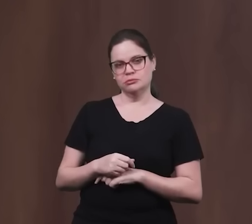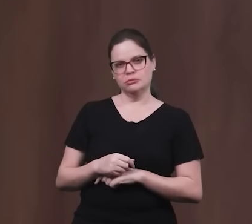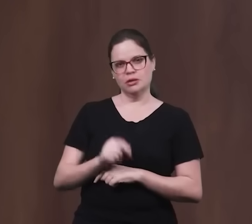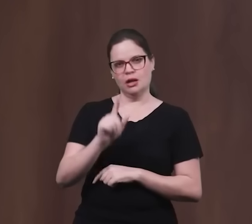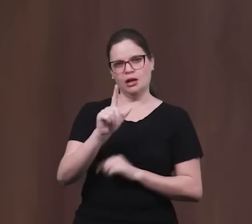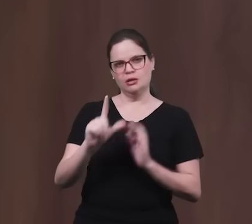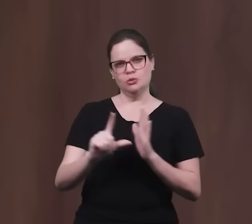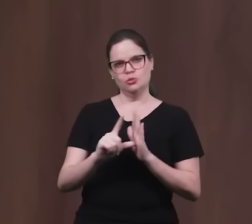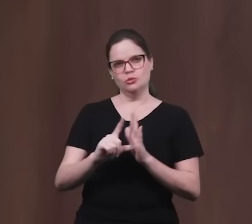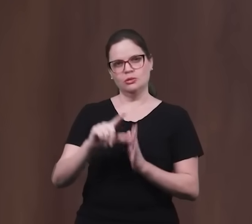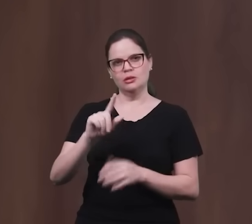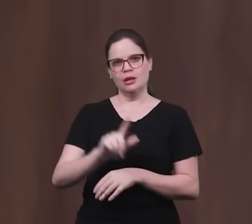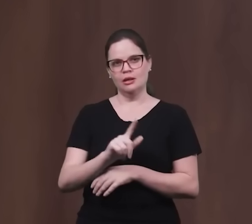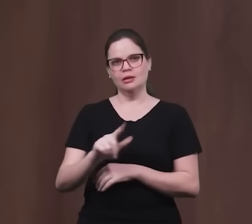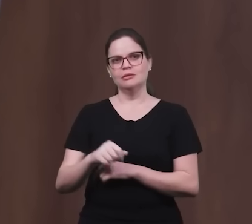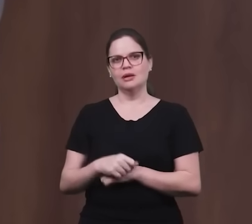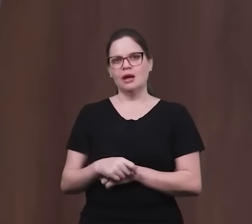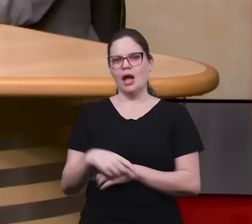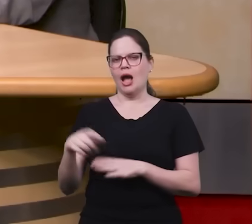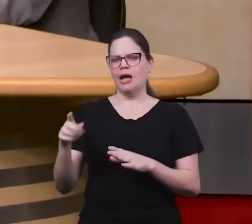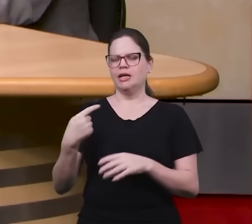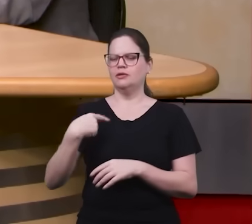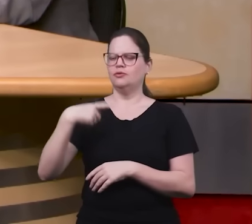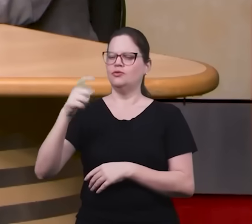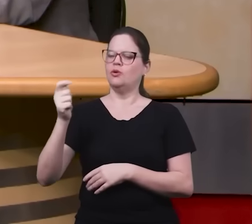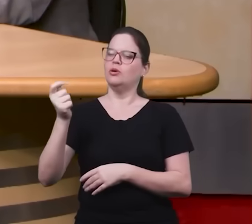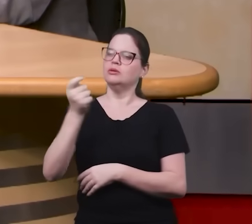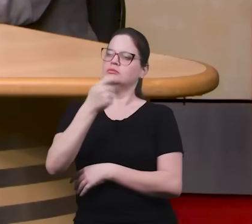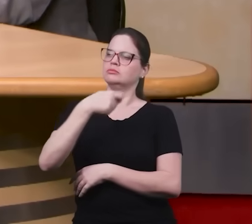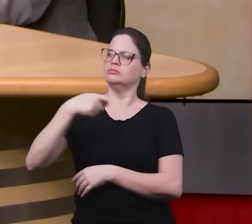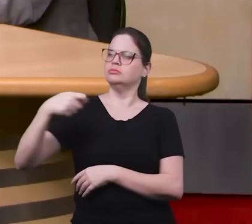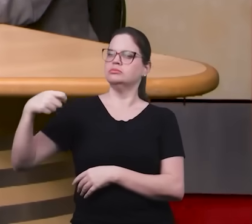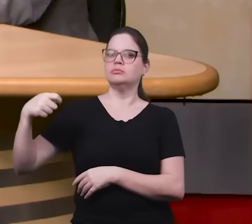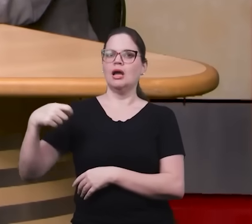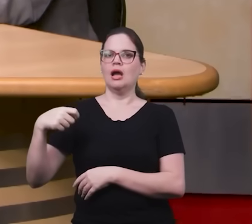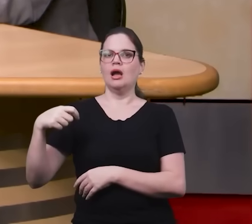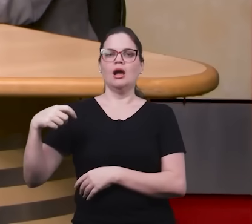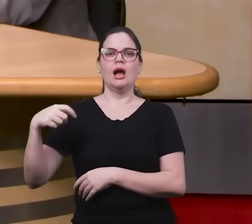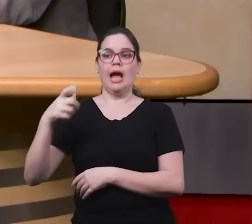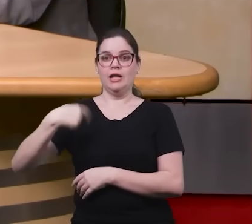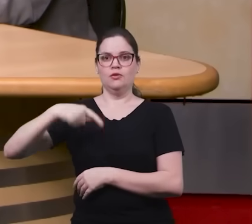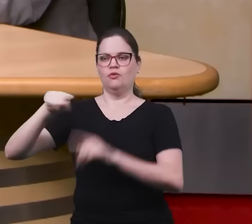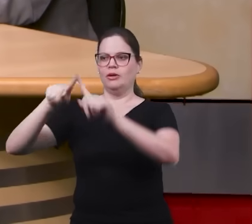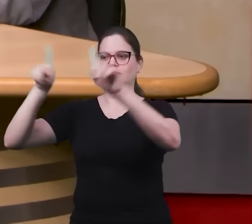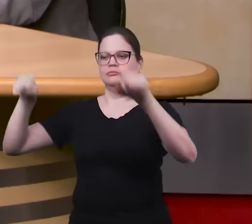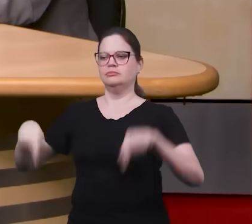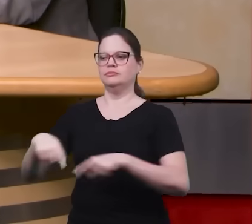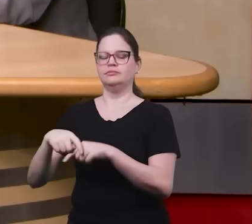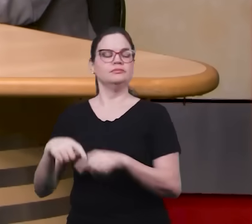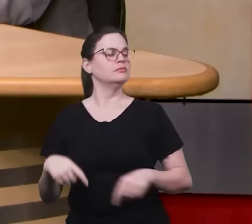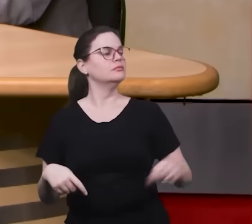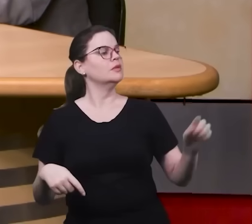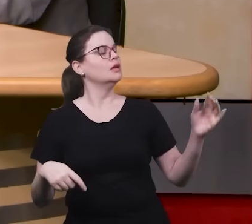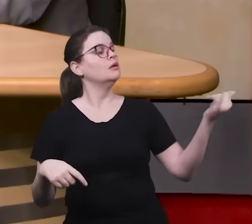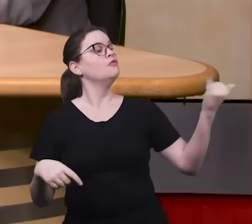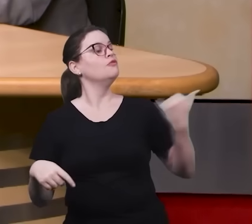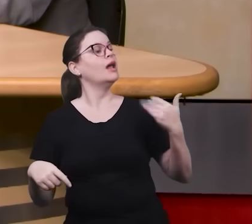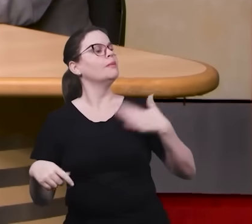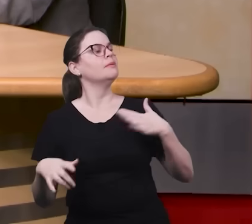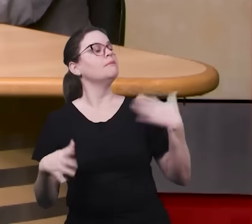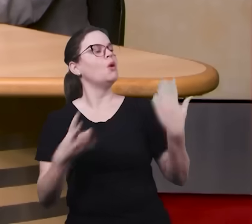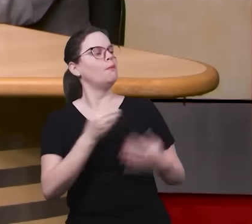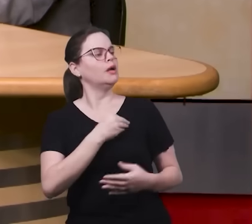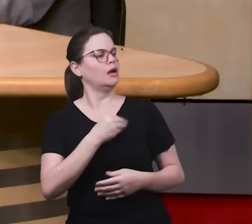E ele começou a escrever no quadro? Ficou escrevendo no quadro. Aí ele foi pro quadro e disse: então você vai dizer quais os meus pecados. E eu citou todos os pecados